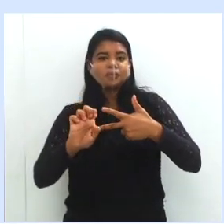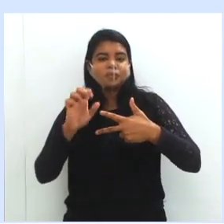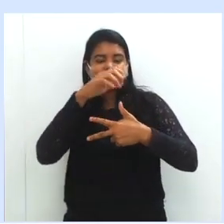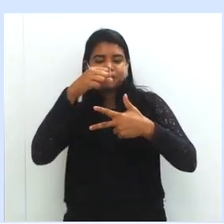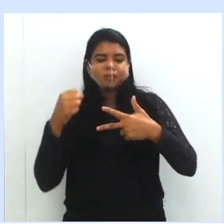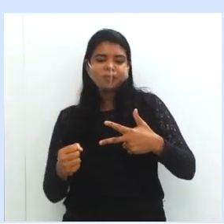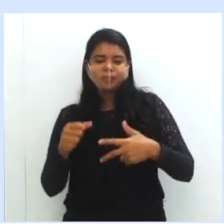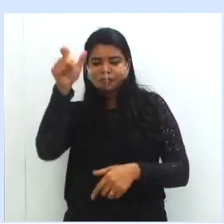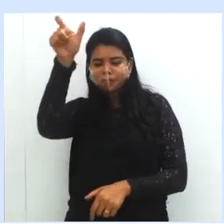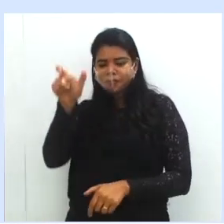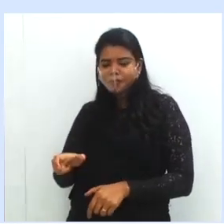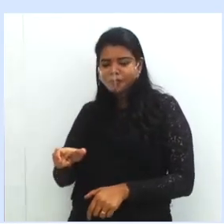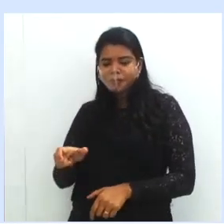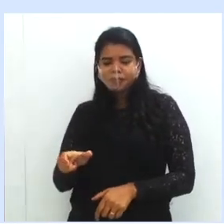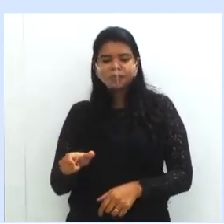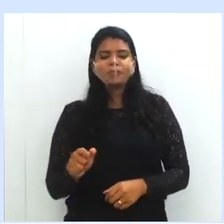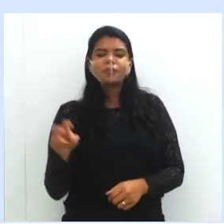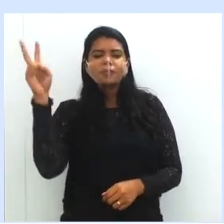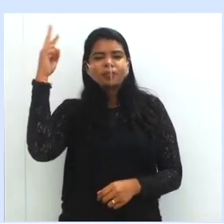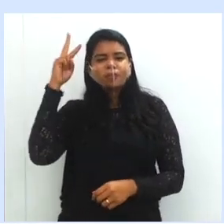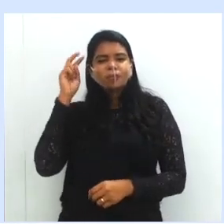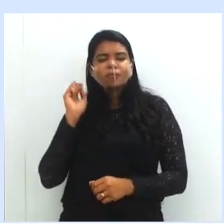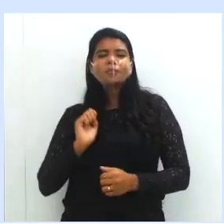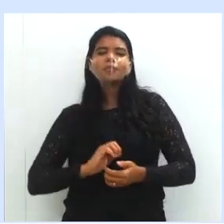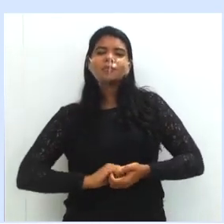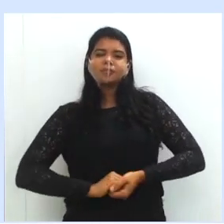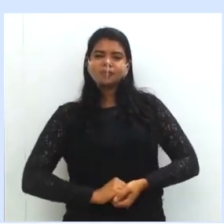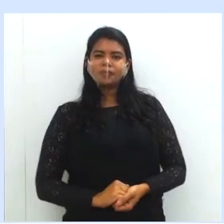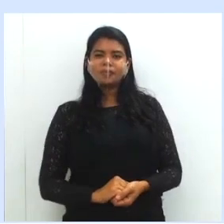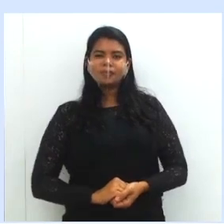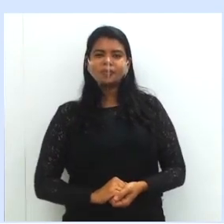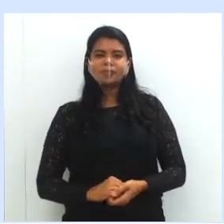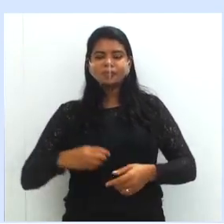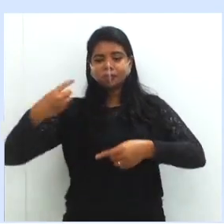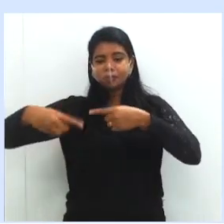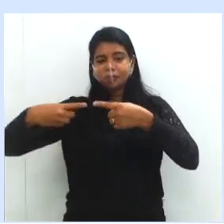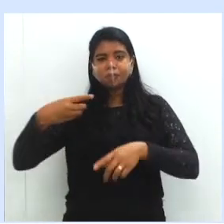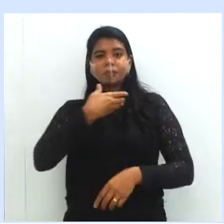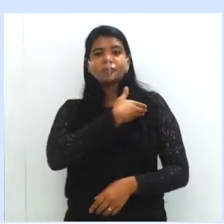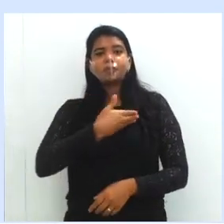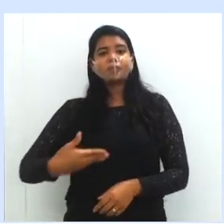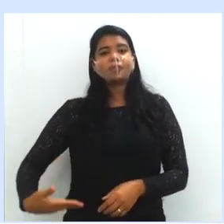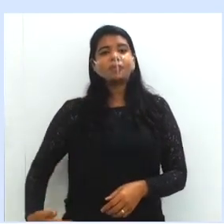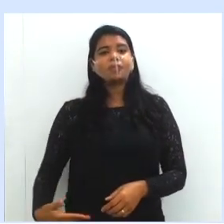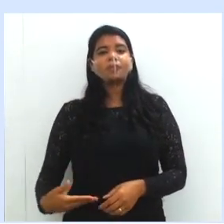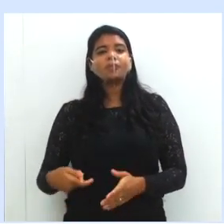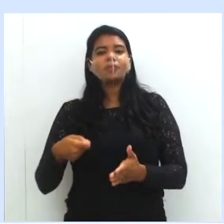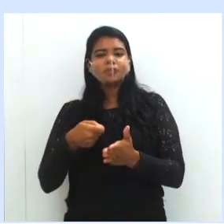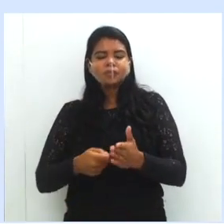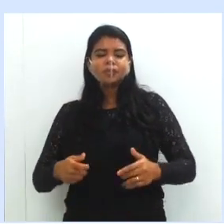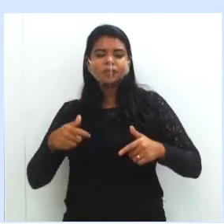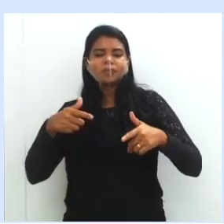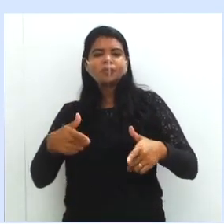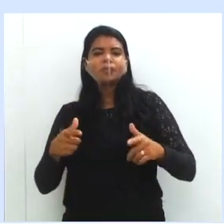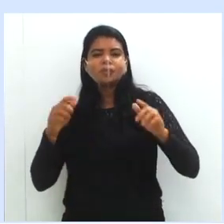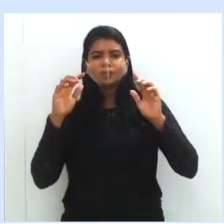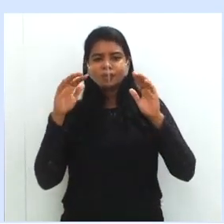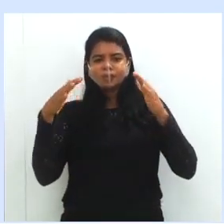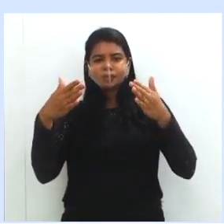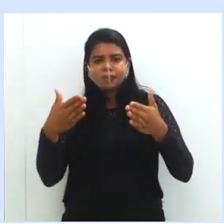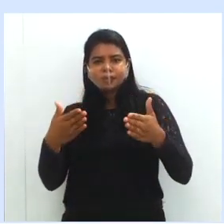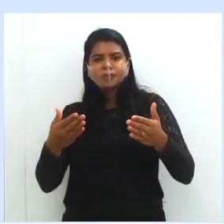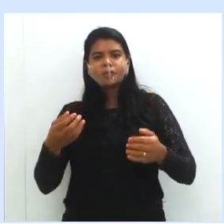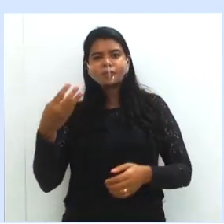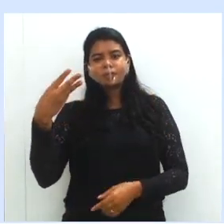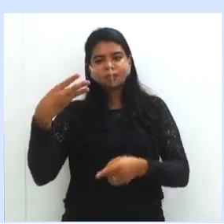cidadão. Lembrar bem disso. Então vejamos aqui. As políticas públicas exigem atenção a